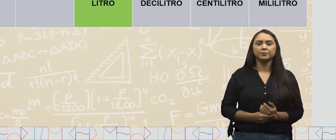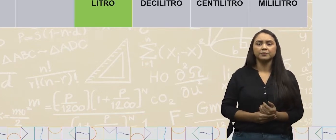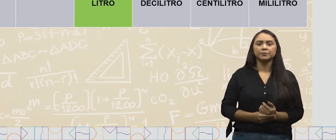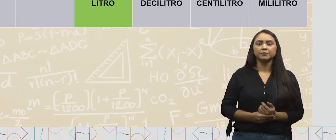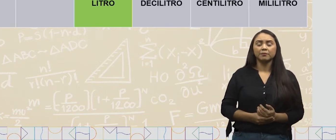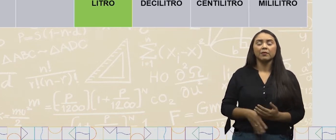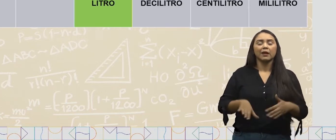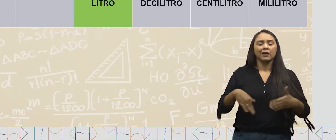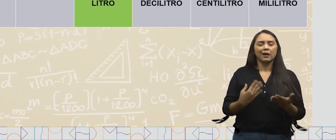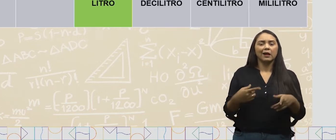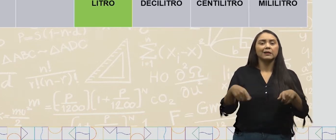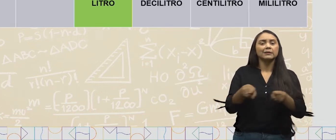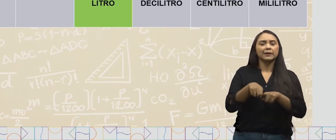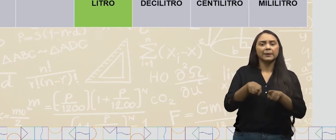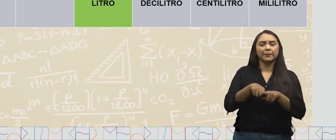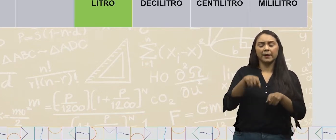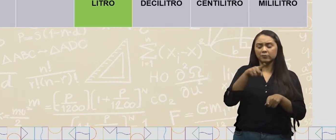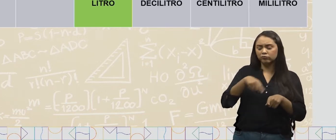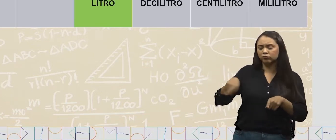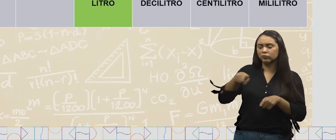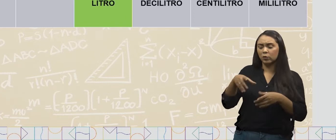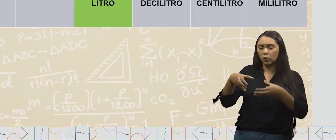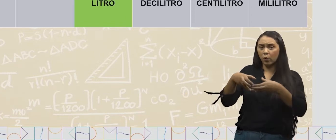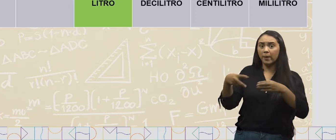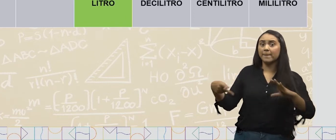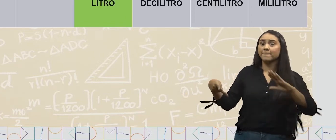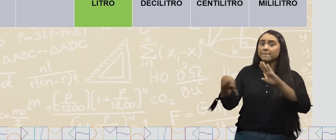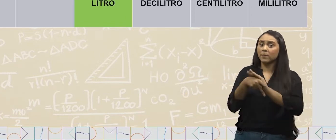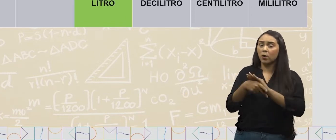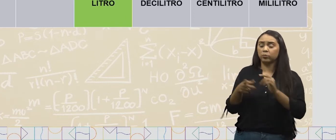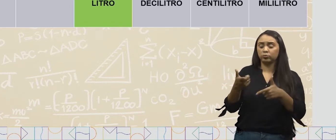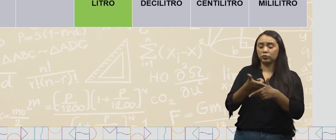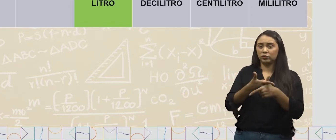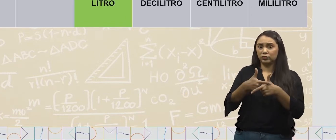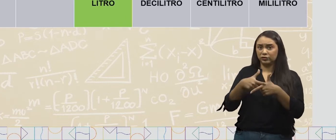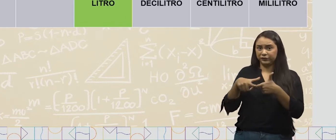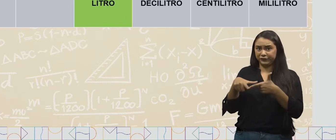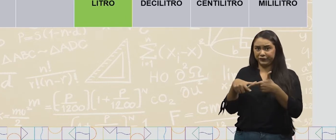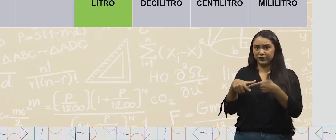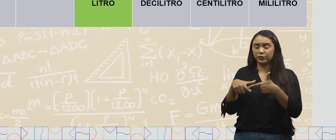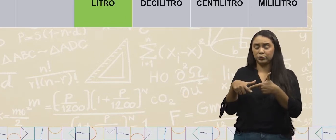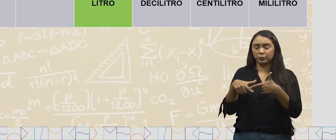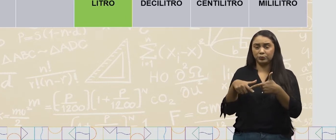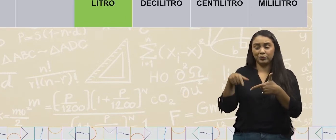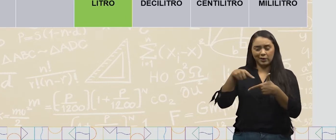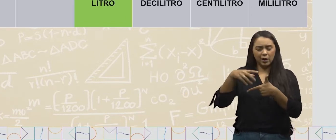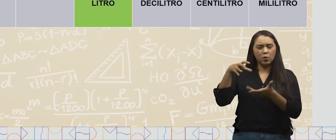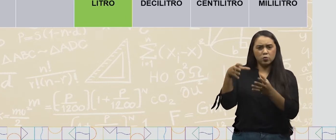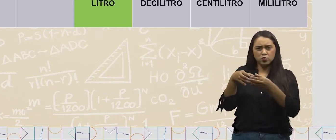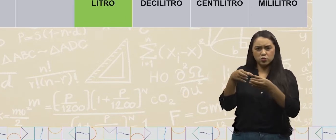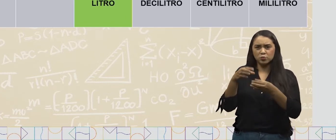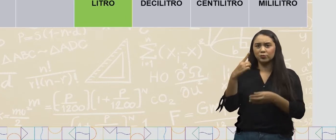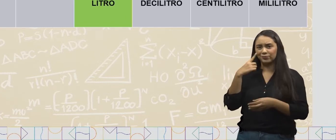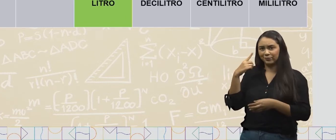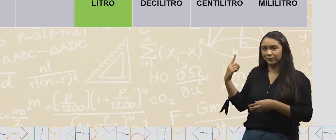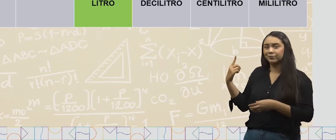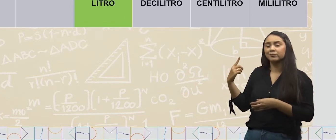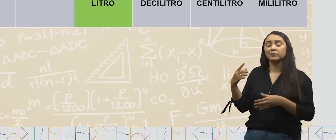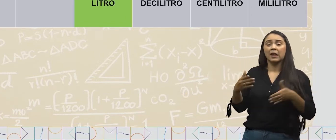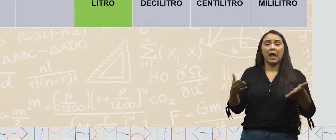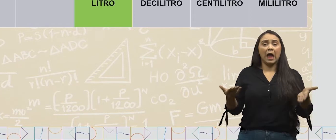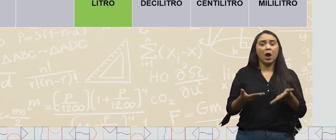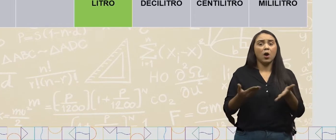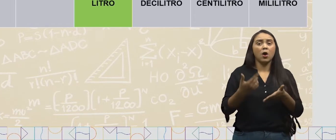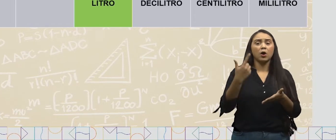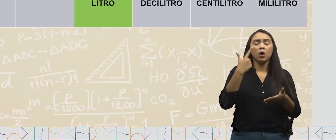submúltiplos dividem um litro em pequenas partes, os múltiplos multiplicam, aumentam o